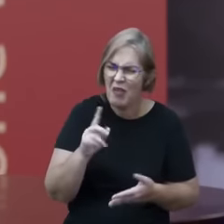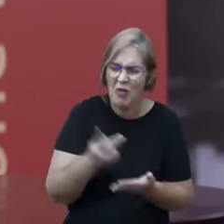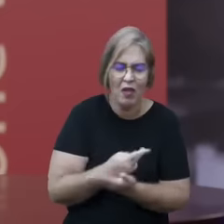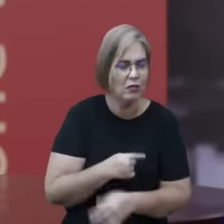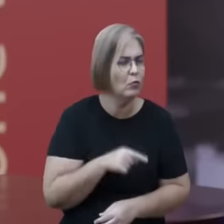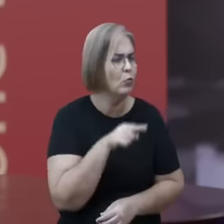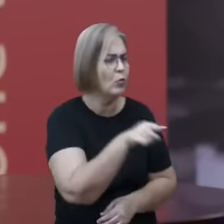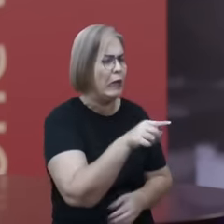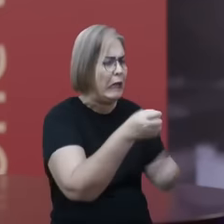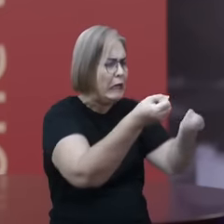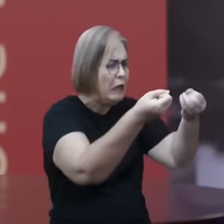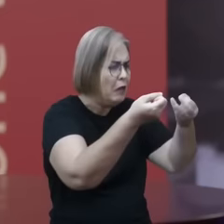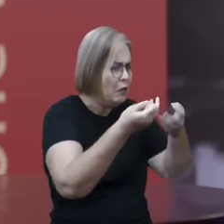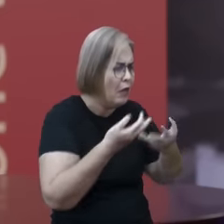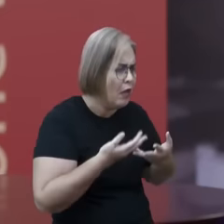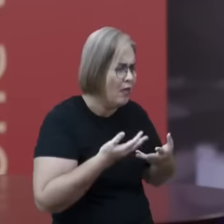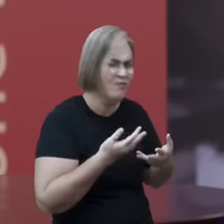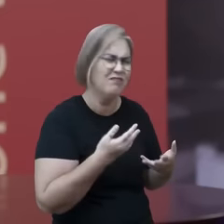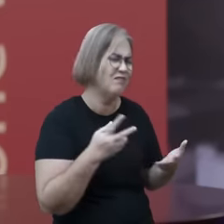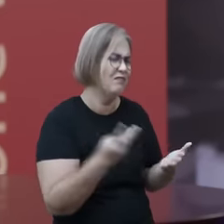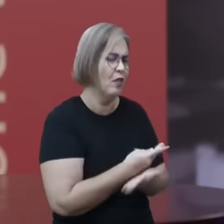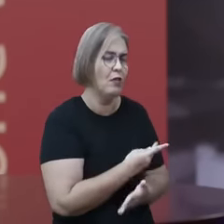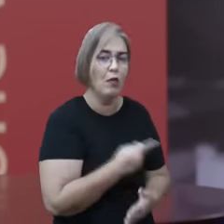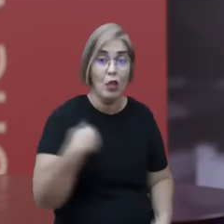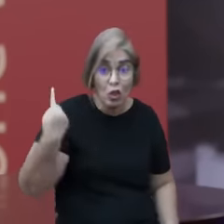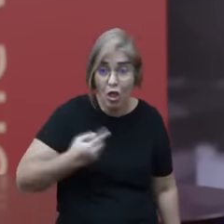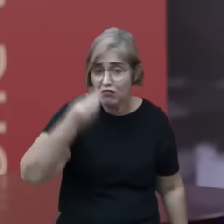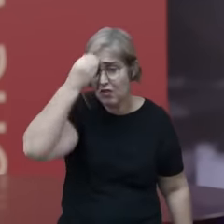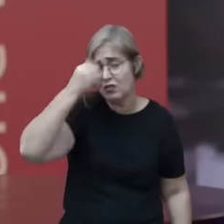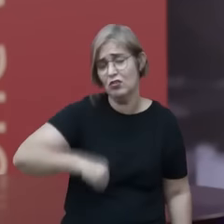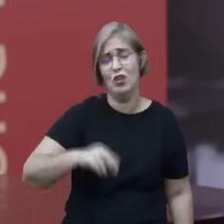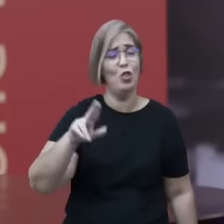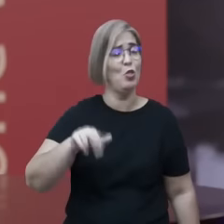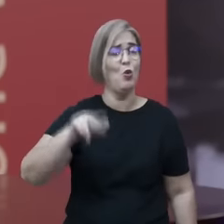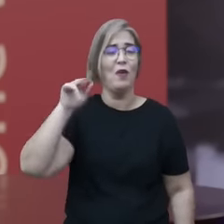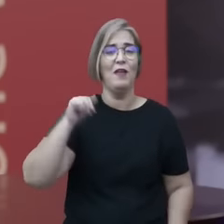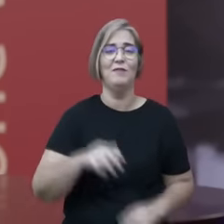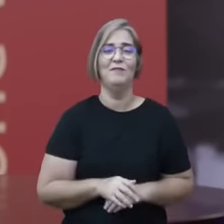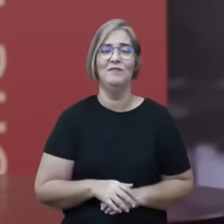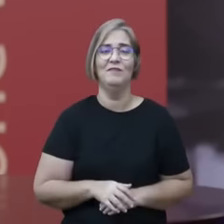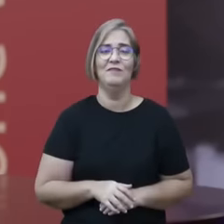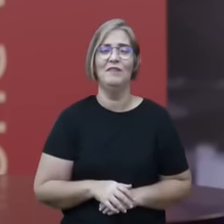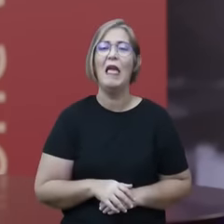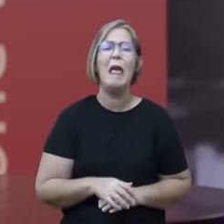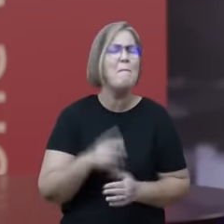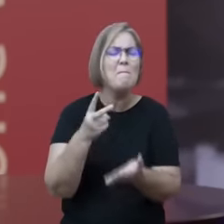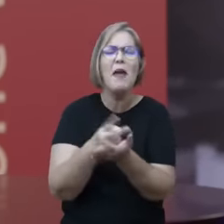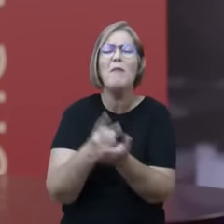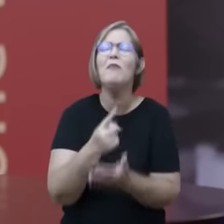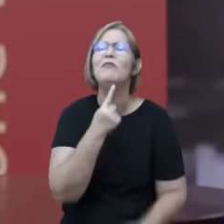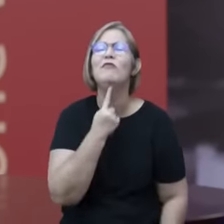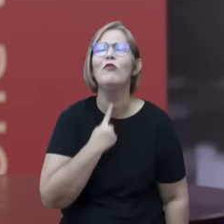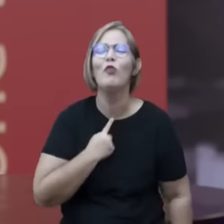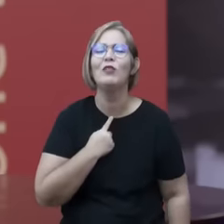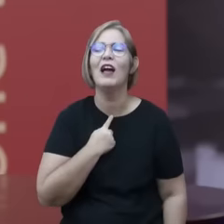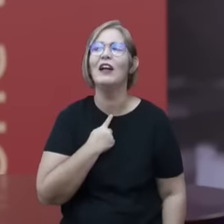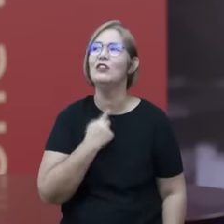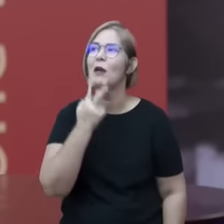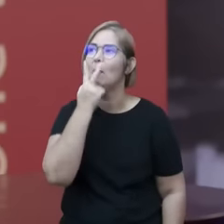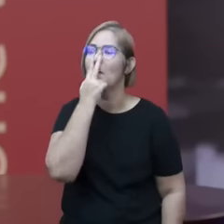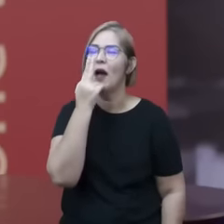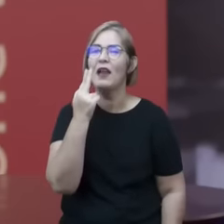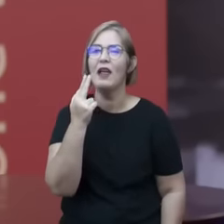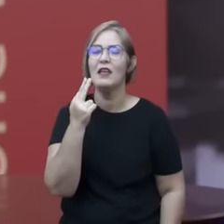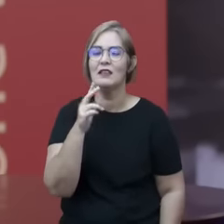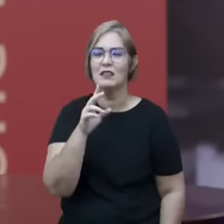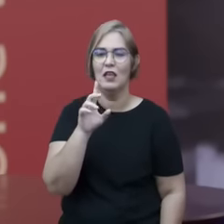fracassa, mas nós nunca desistimos. Então, é o mesmo impulso eh que leva Dom Juan a